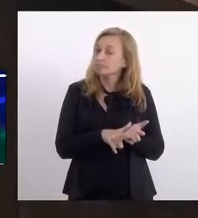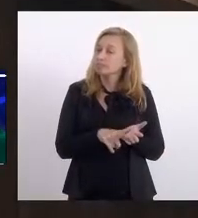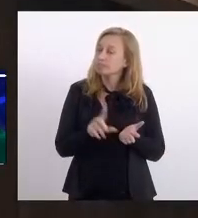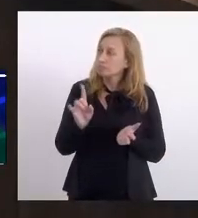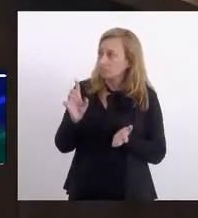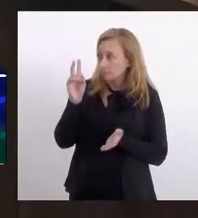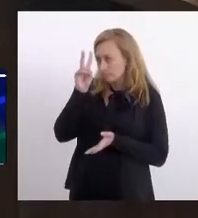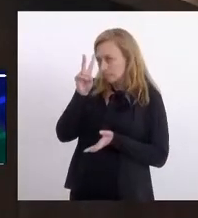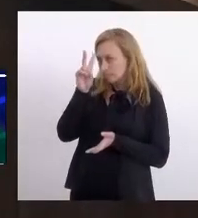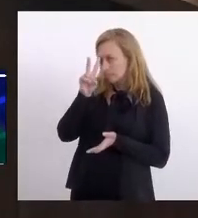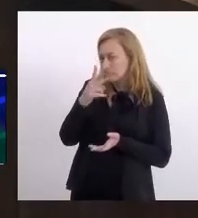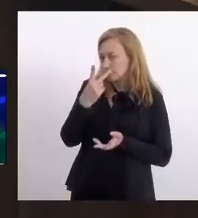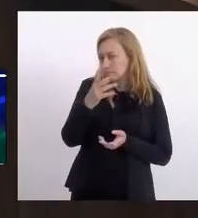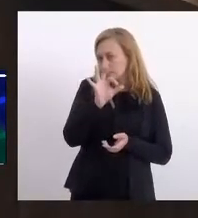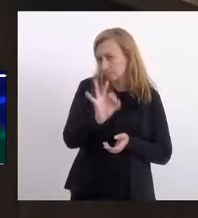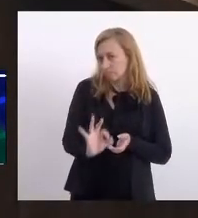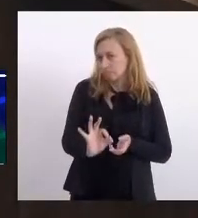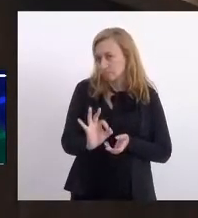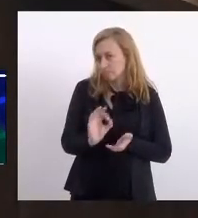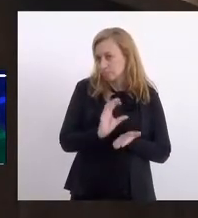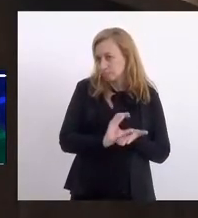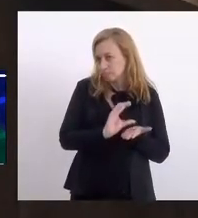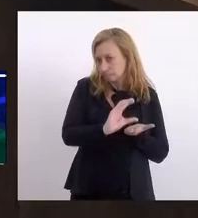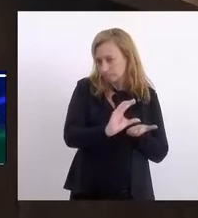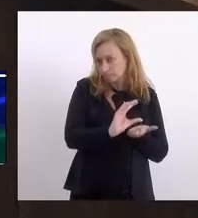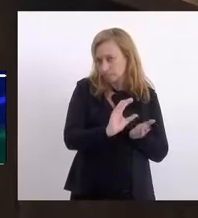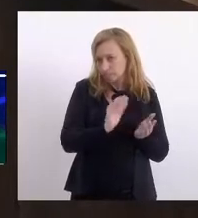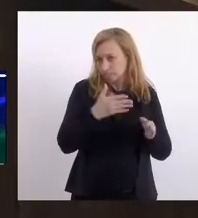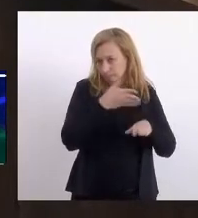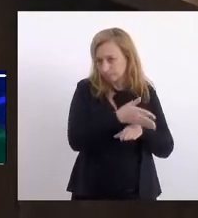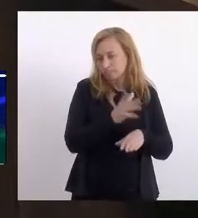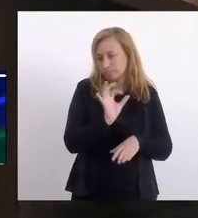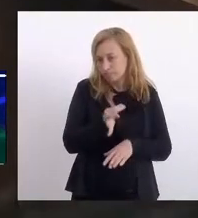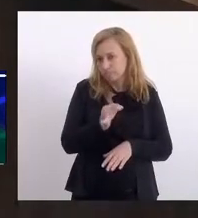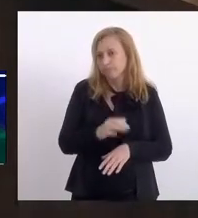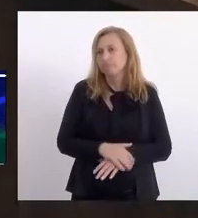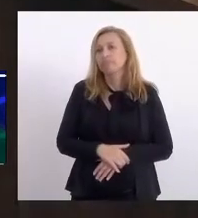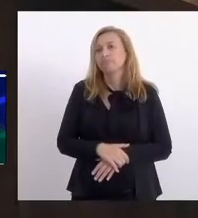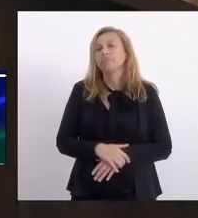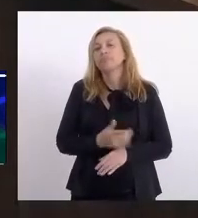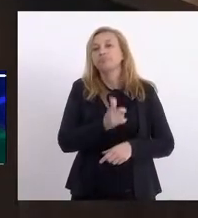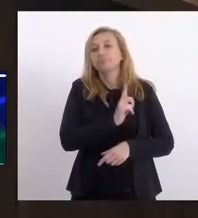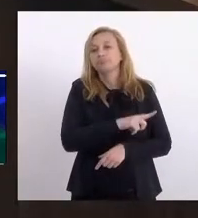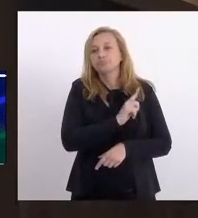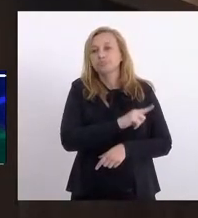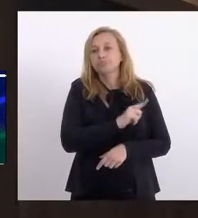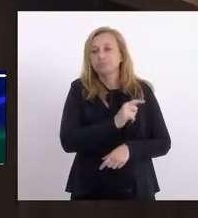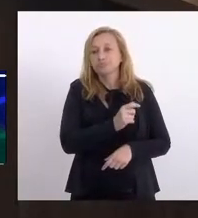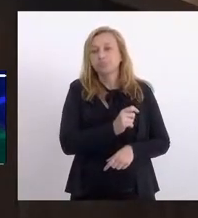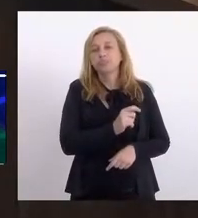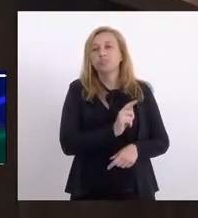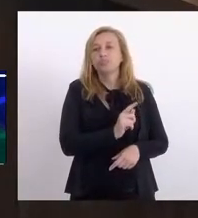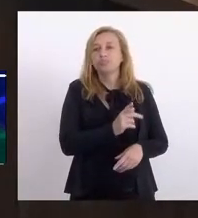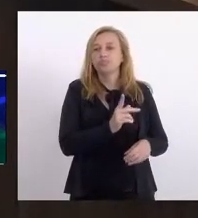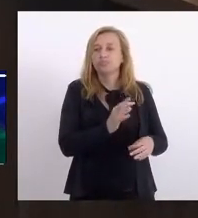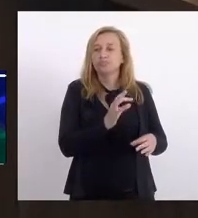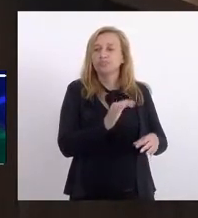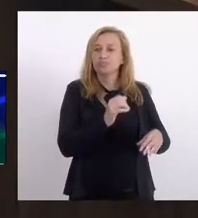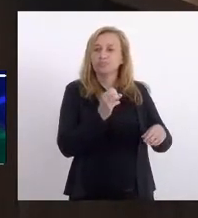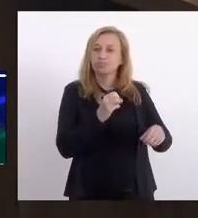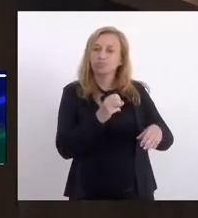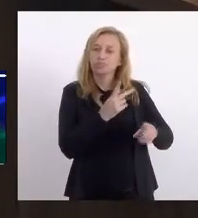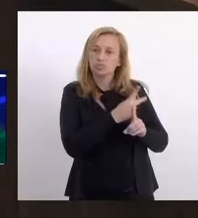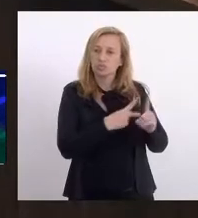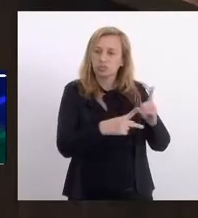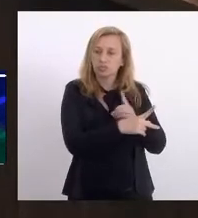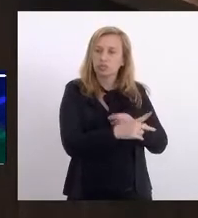lembrar, com 2% dos recursos que entram. Ele, como gestor do fundo, tudo aquilo que entra,